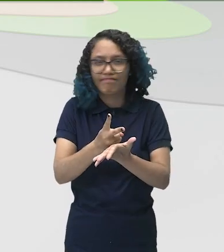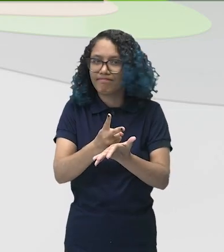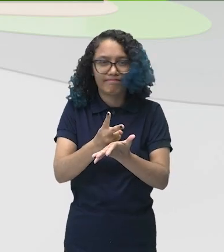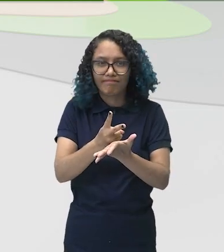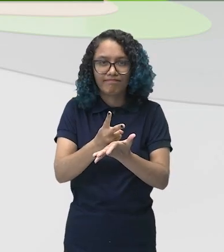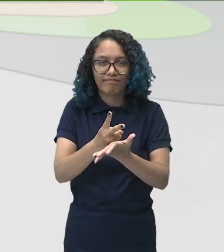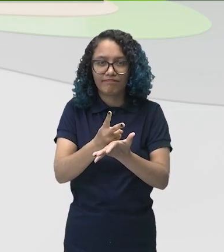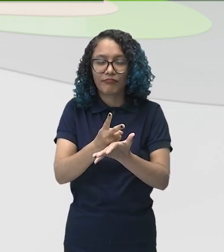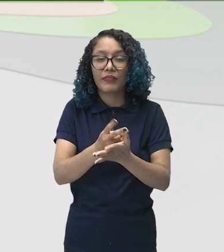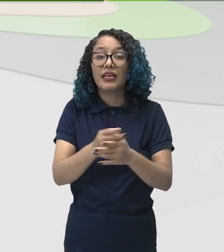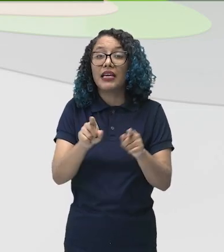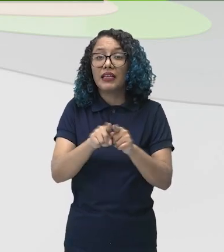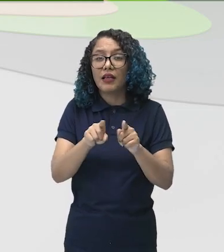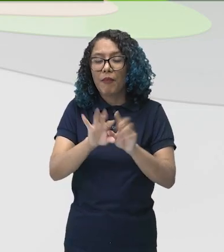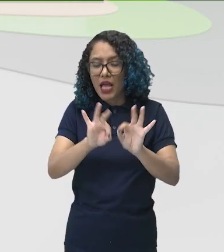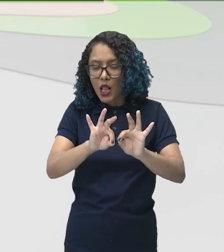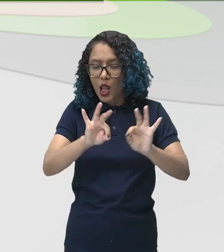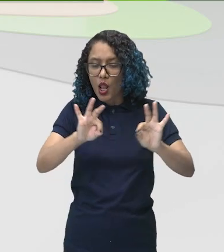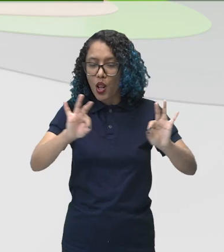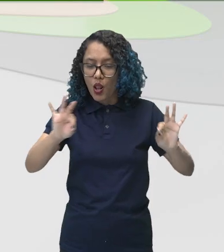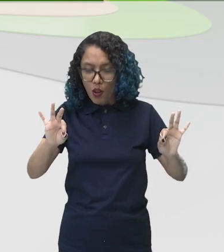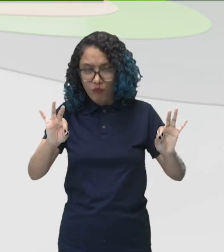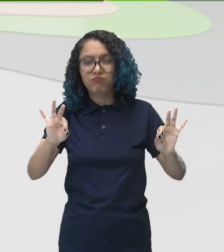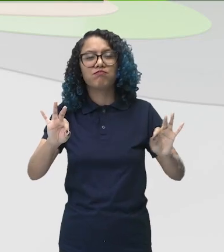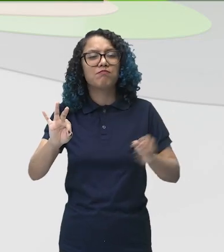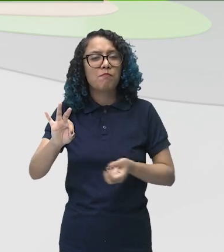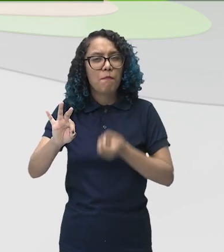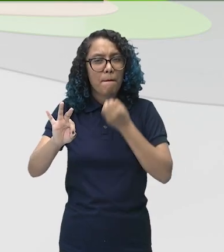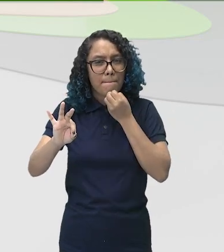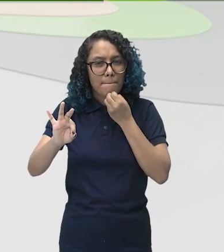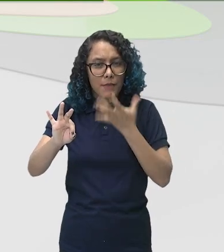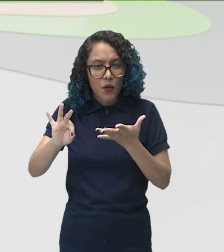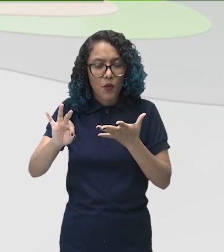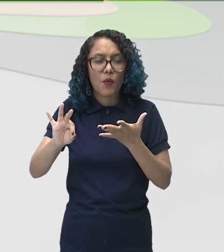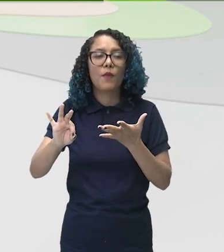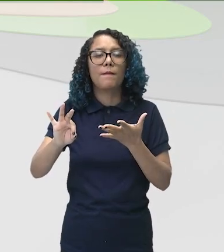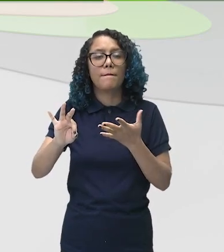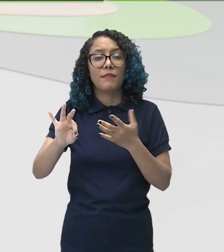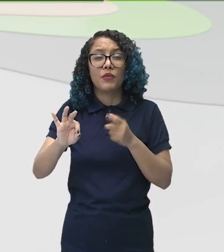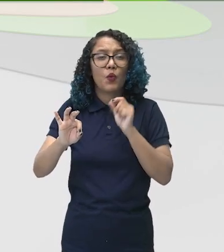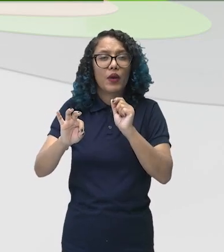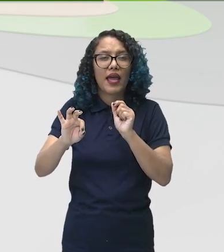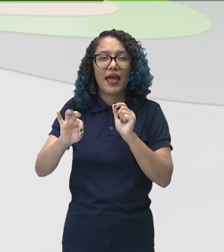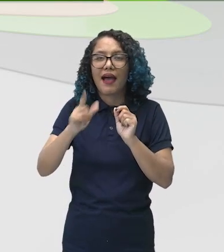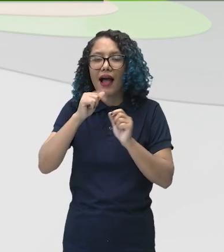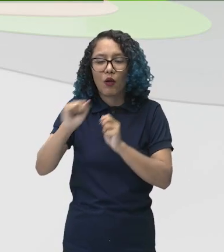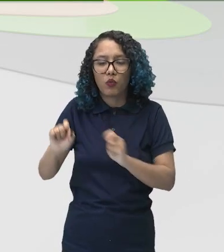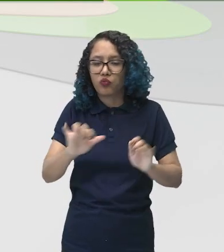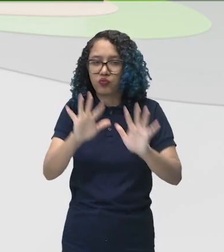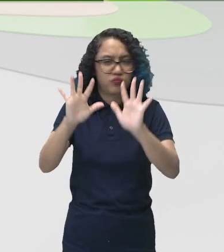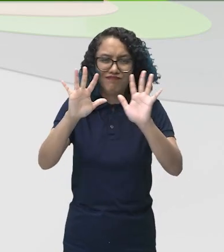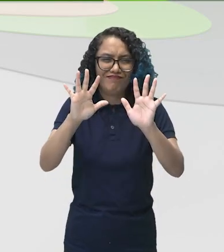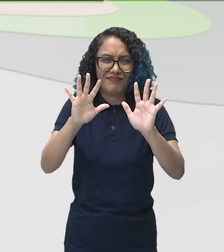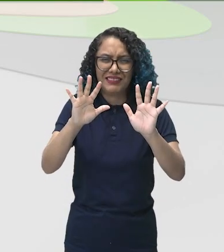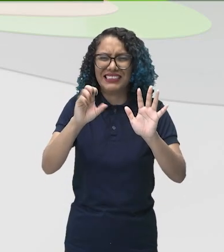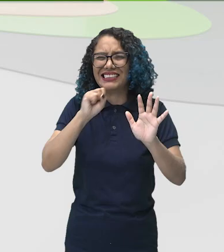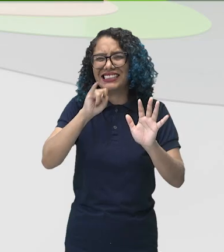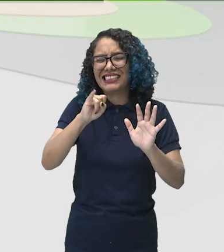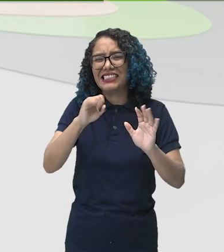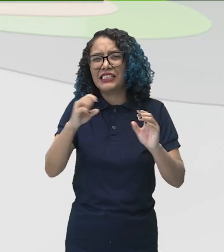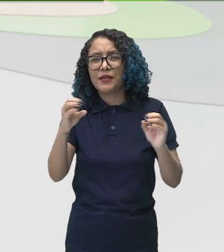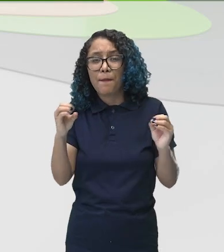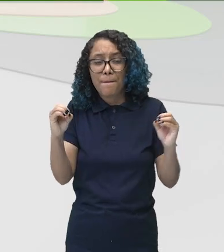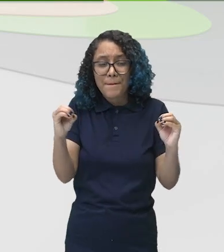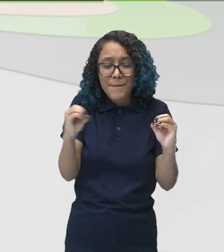vez, distante também o suficiente do Sol para que não evapore devido ao calor excessivo, se ela